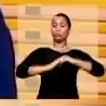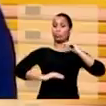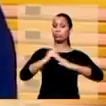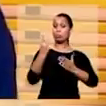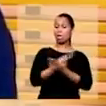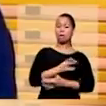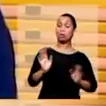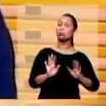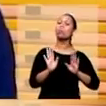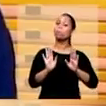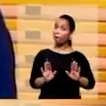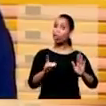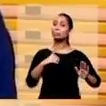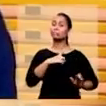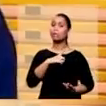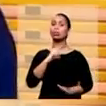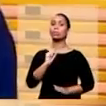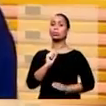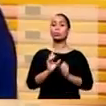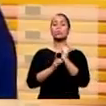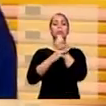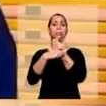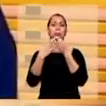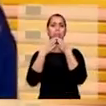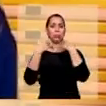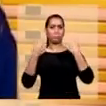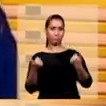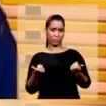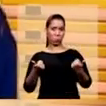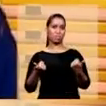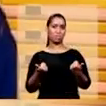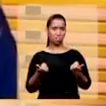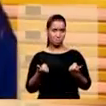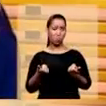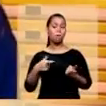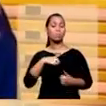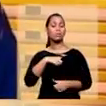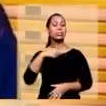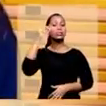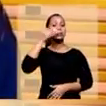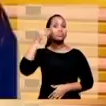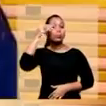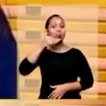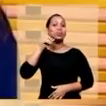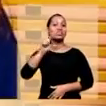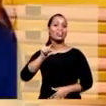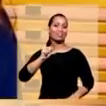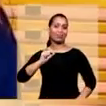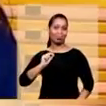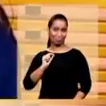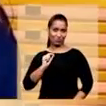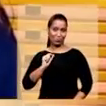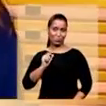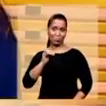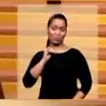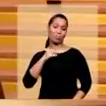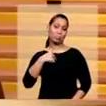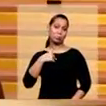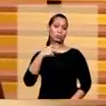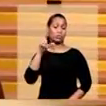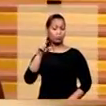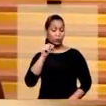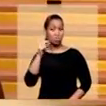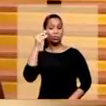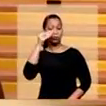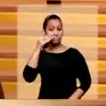profissionais não erremos, né? Mas tem uma segurança maior até para ter a experiência da escolha. Eu tive a